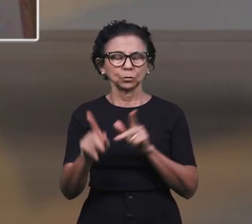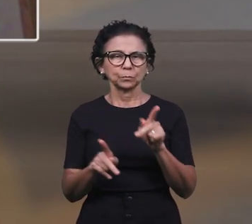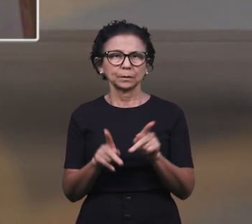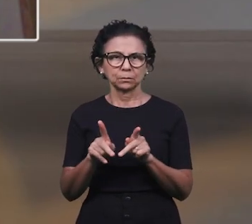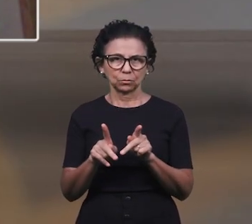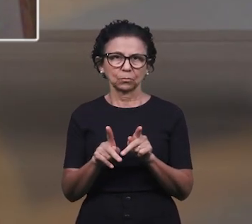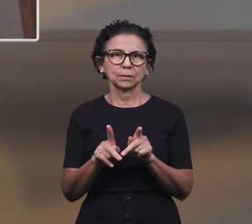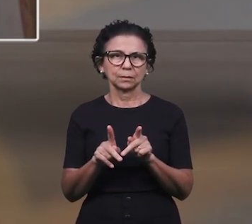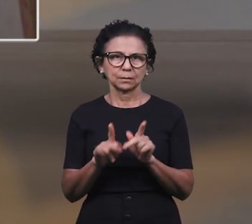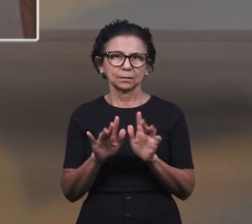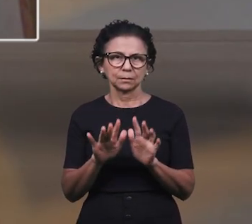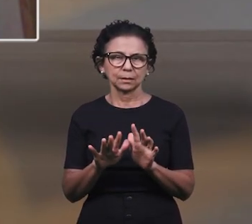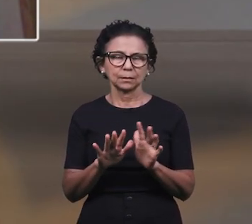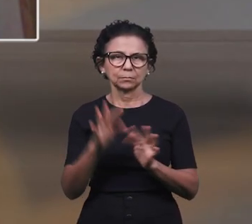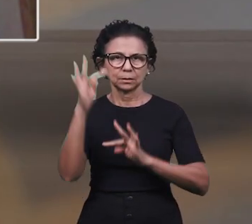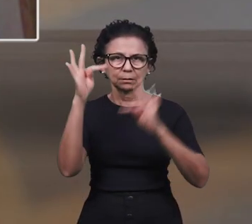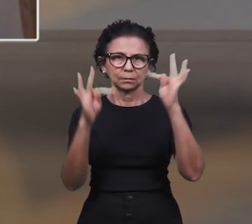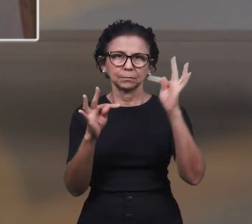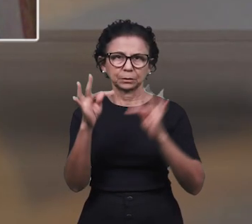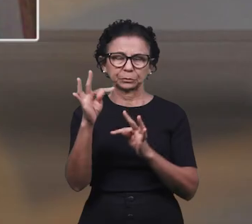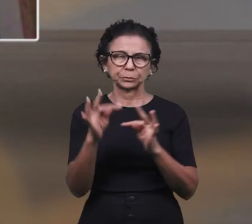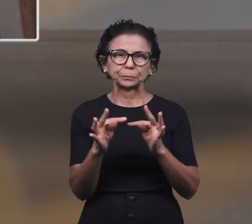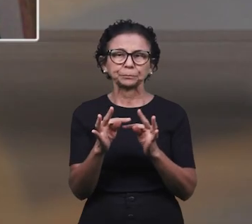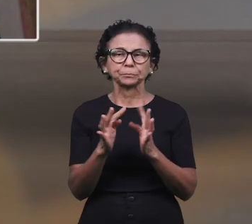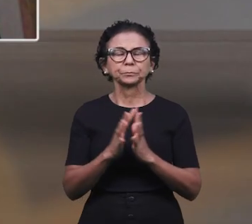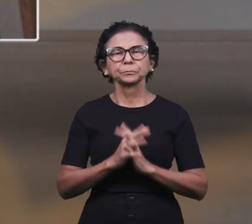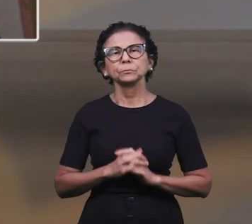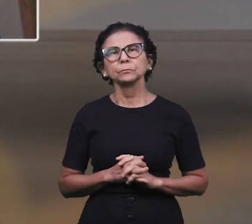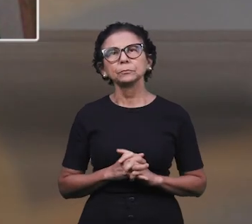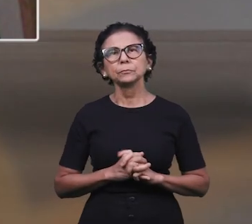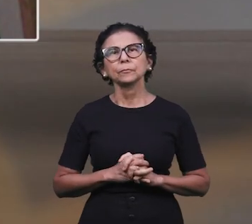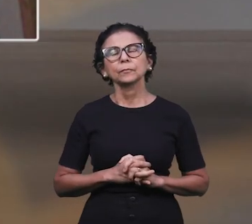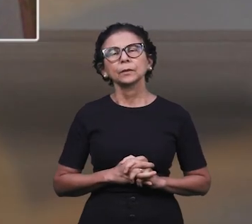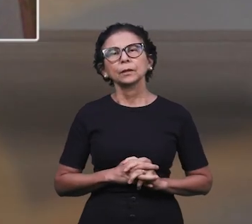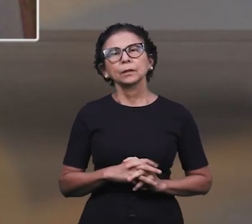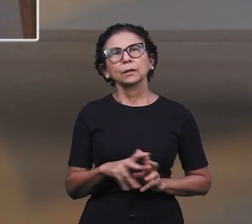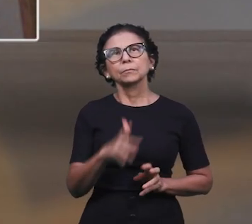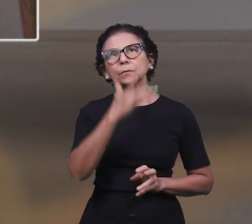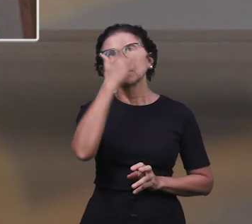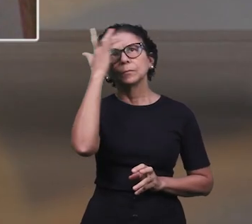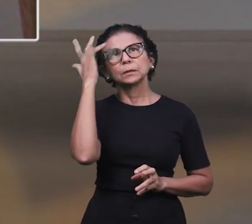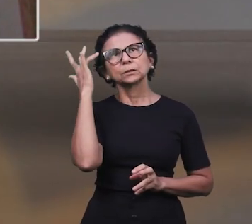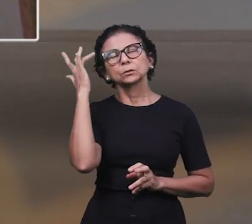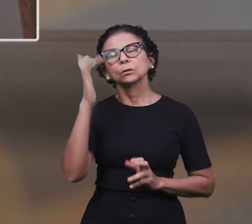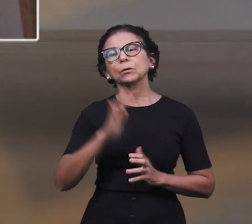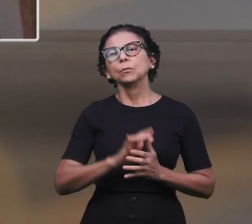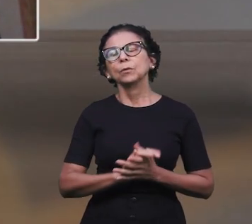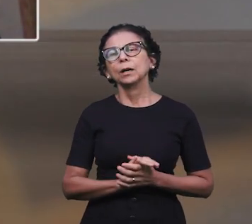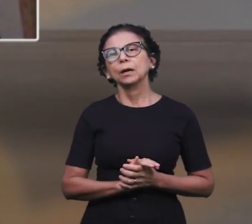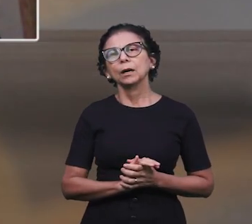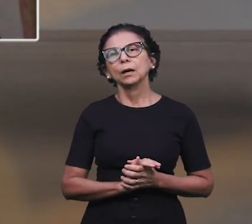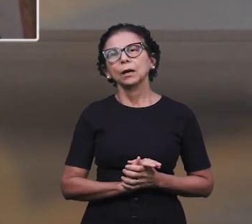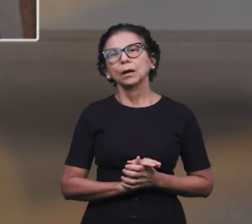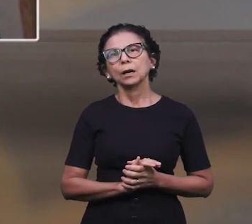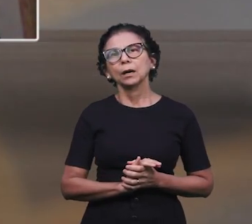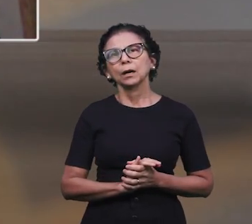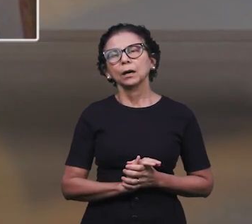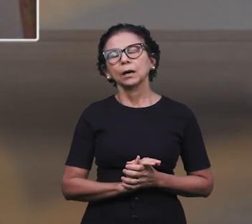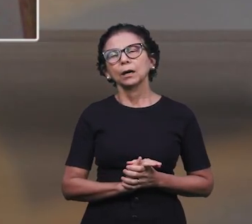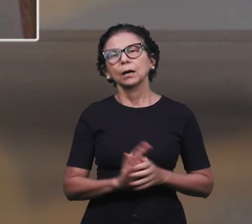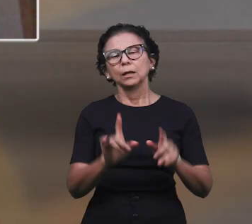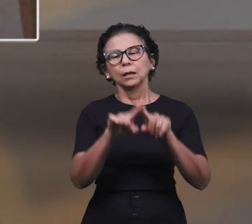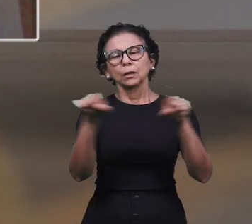populacional. Porque nós recebemos um paciente, eles